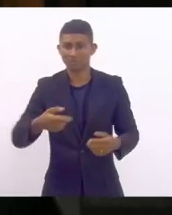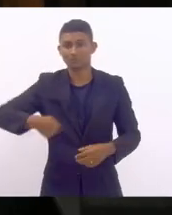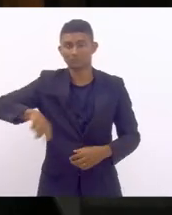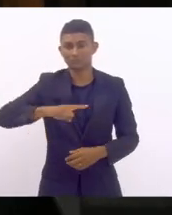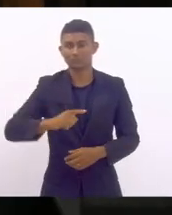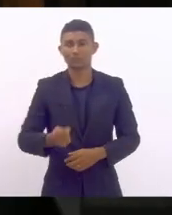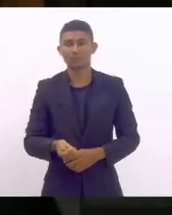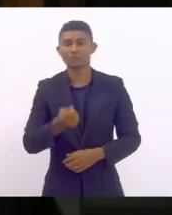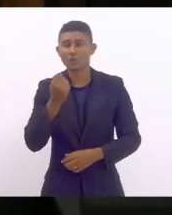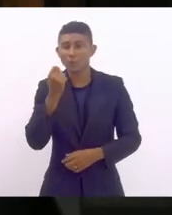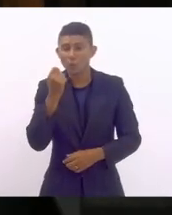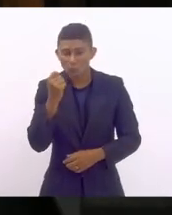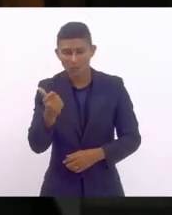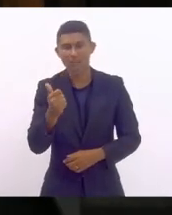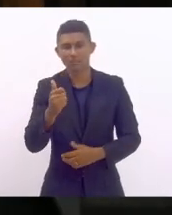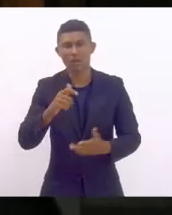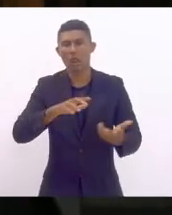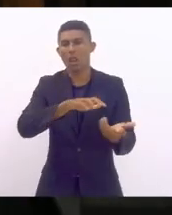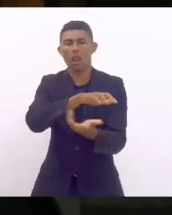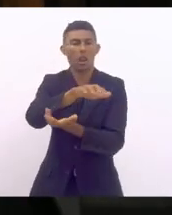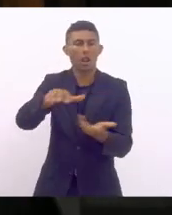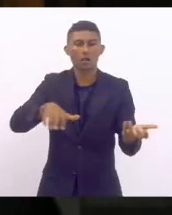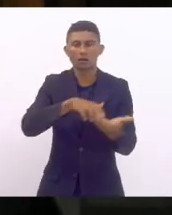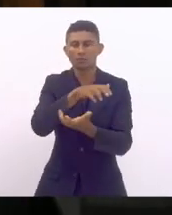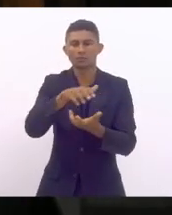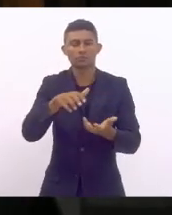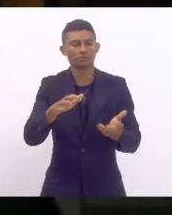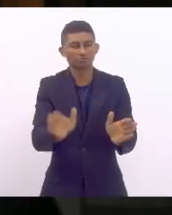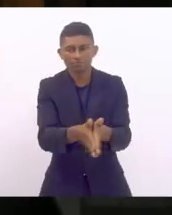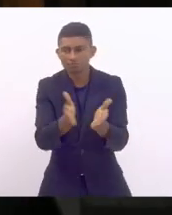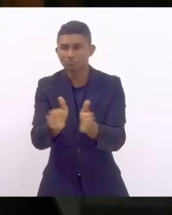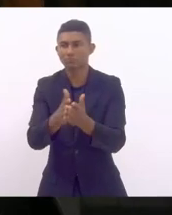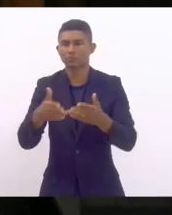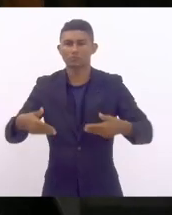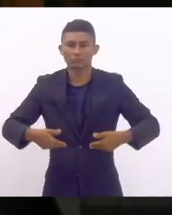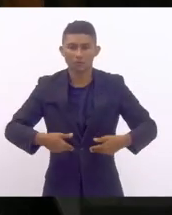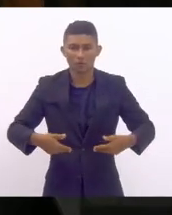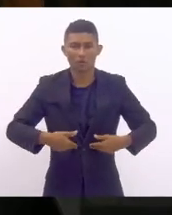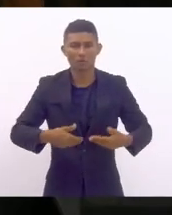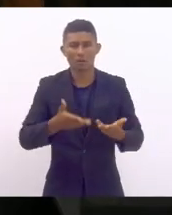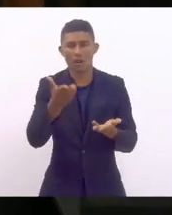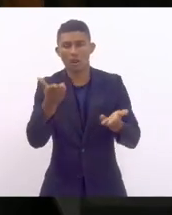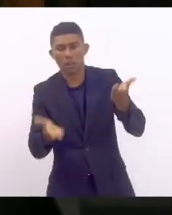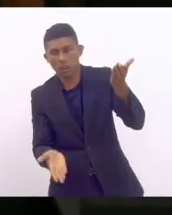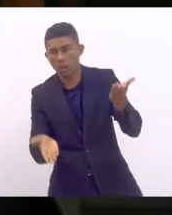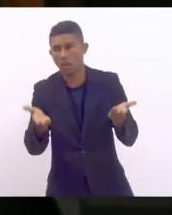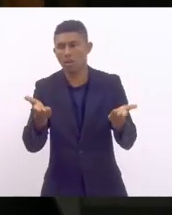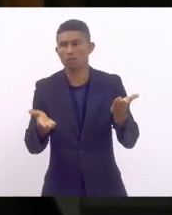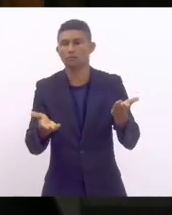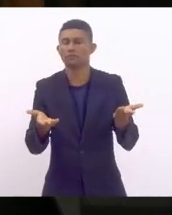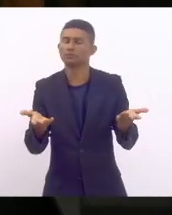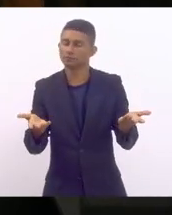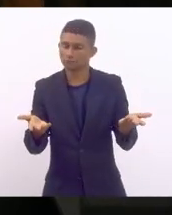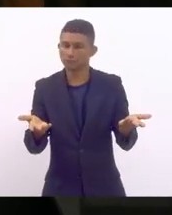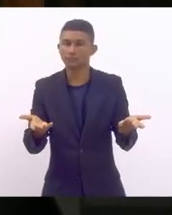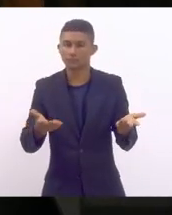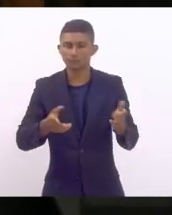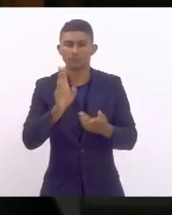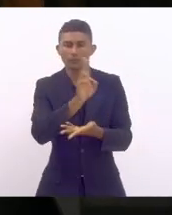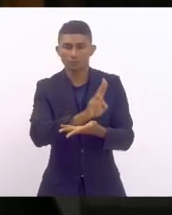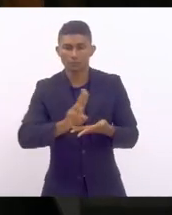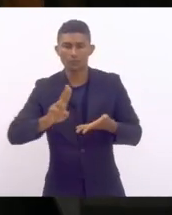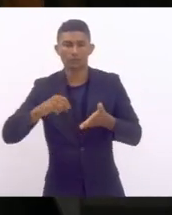Porto do caos da miséria da fome e do desequilíbrio social estão lutar pela